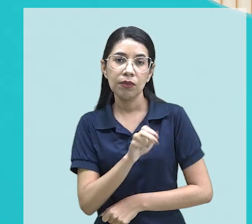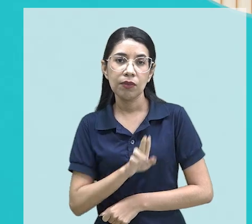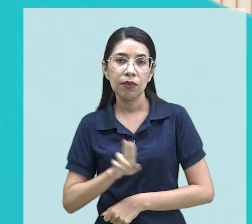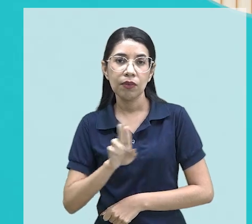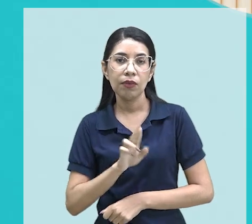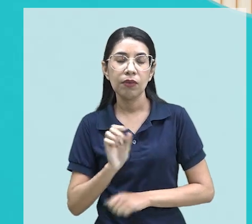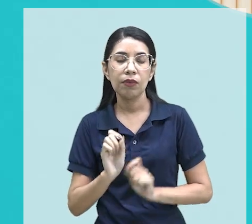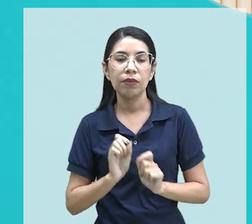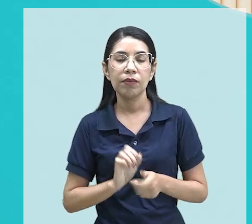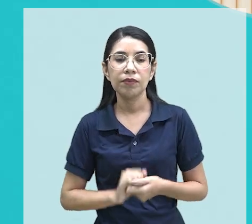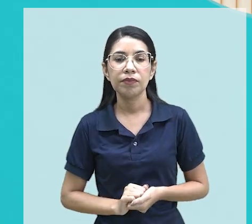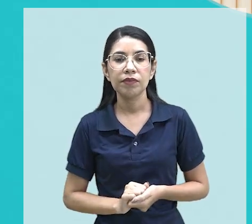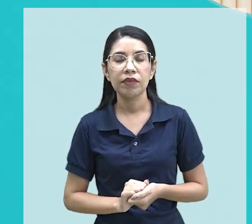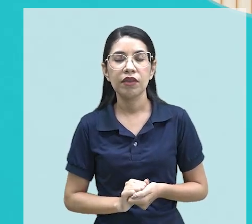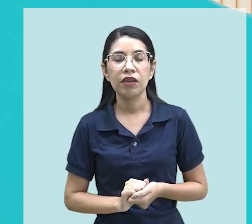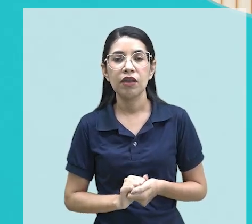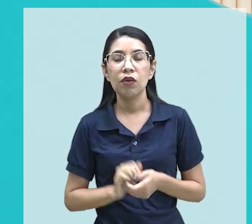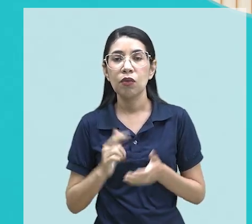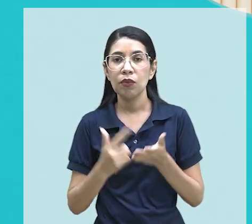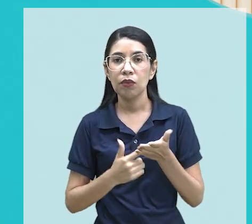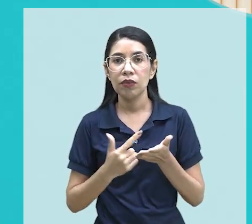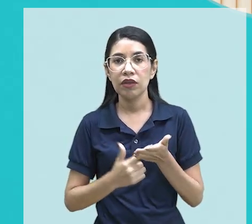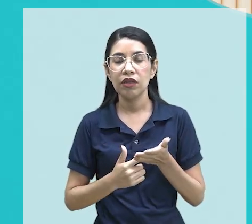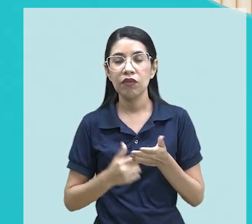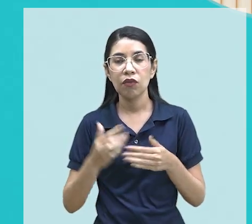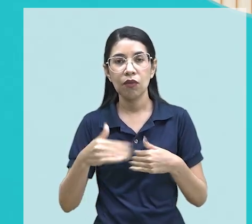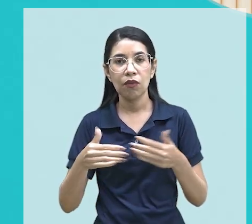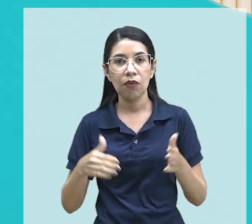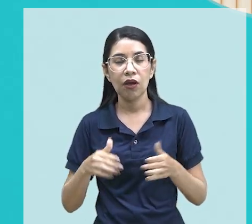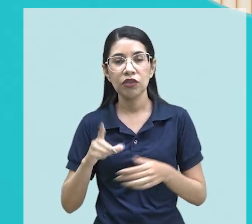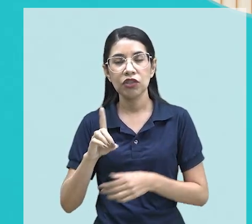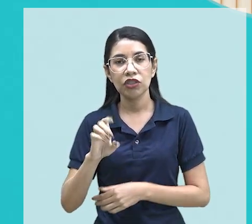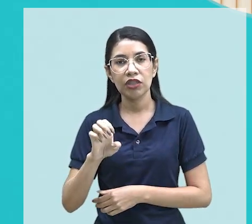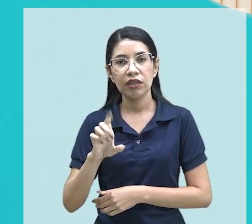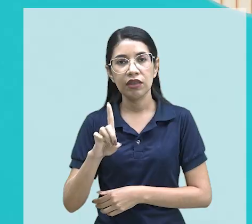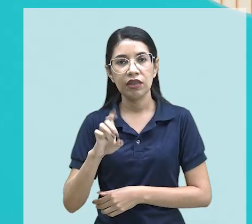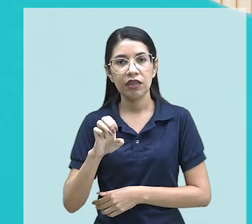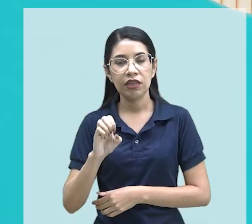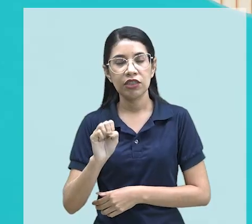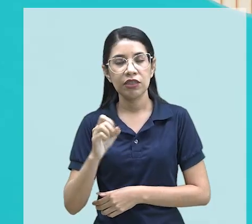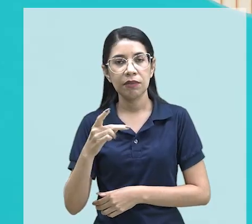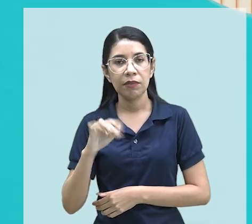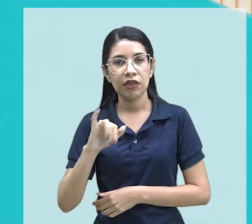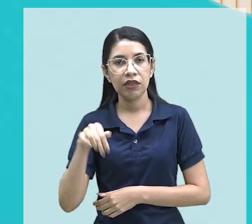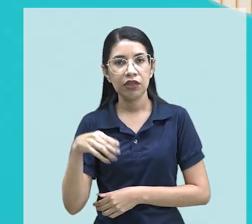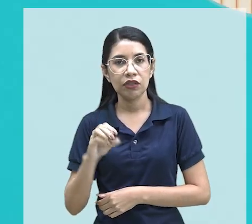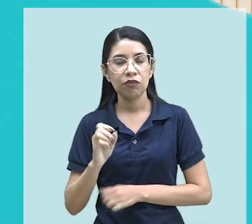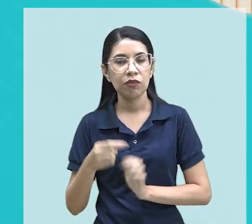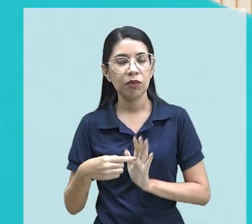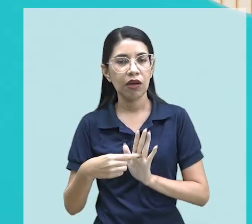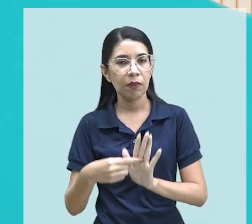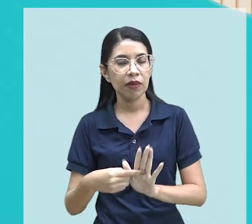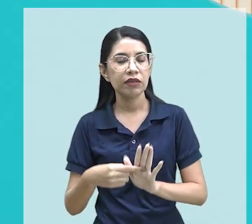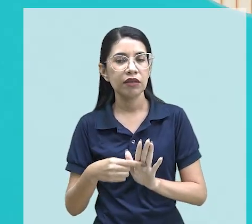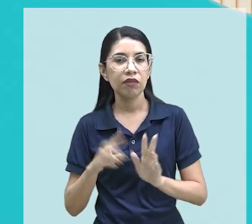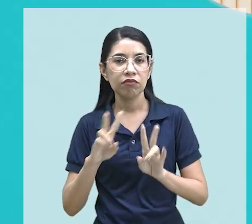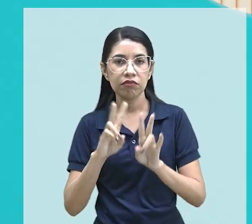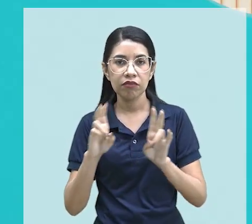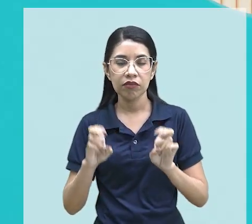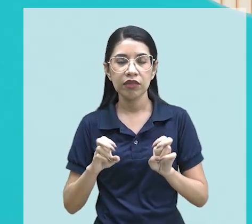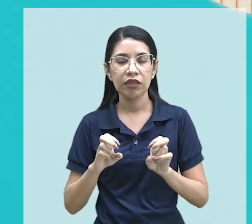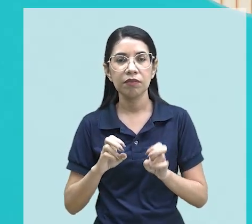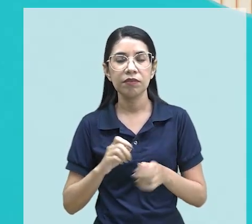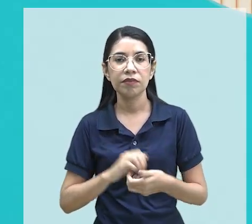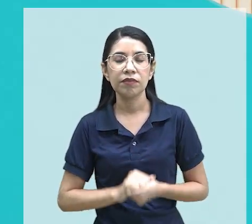repertório sociocultural, esta obra, Quarto de Despejo, para apresentar o tema, tá?